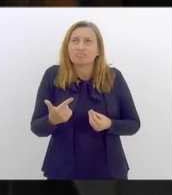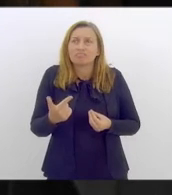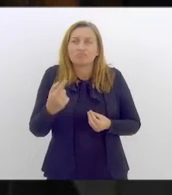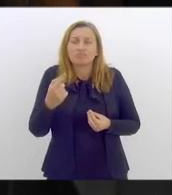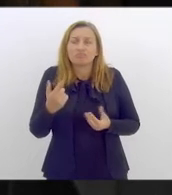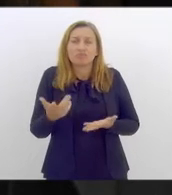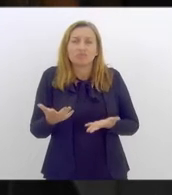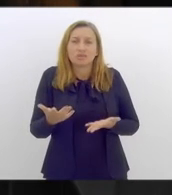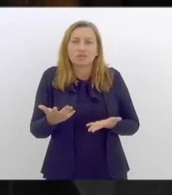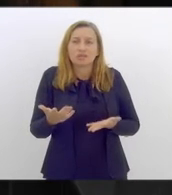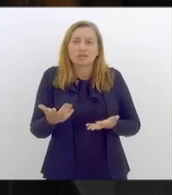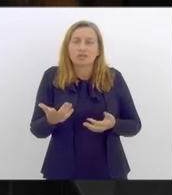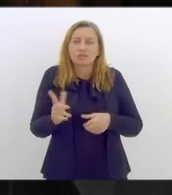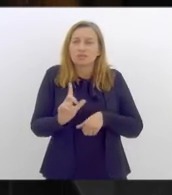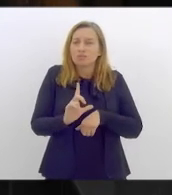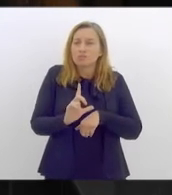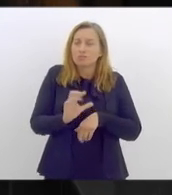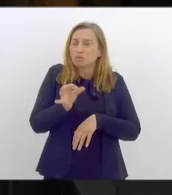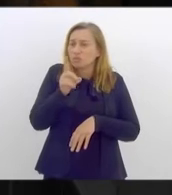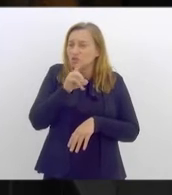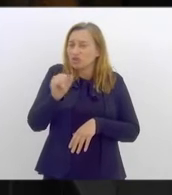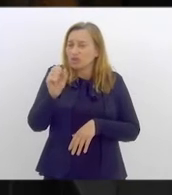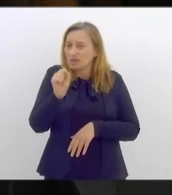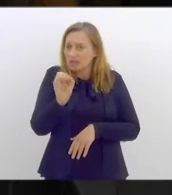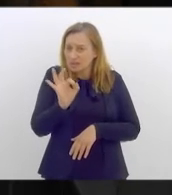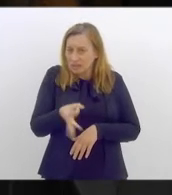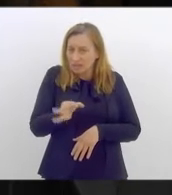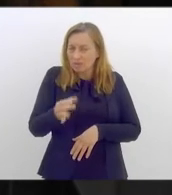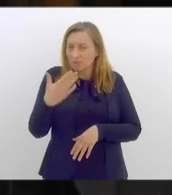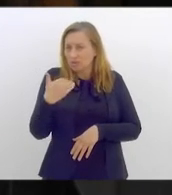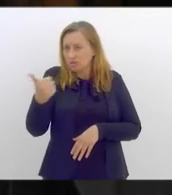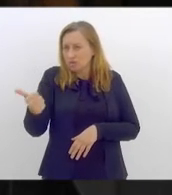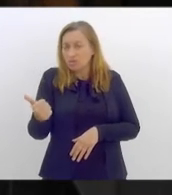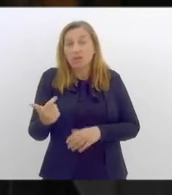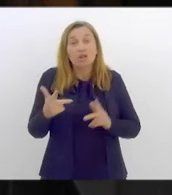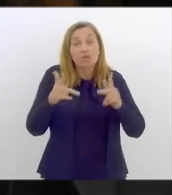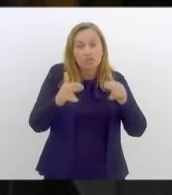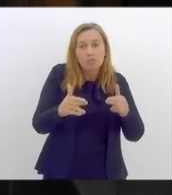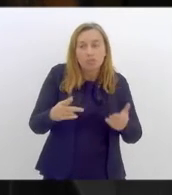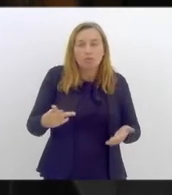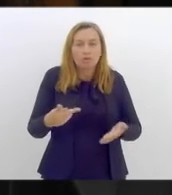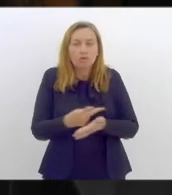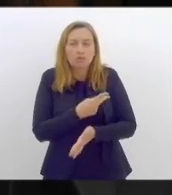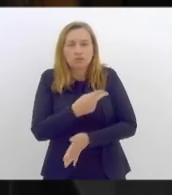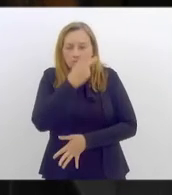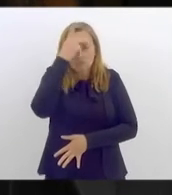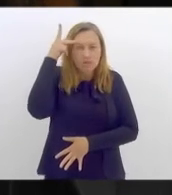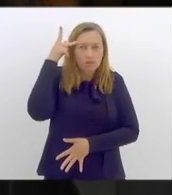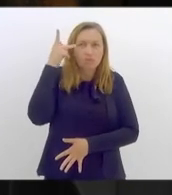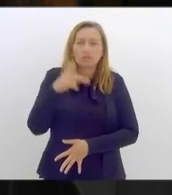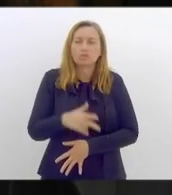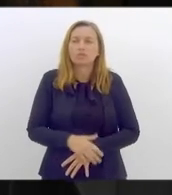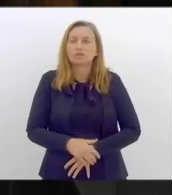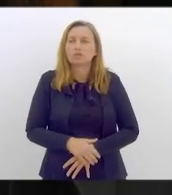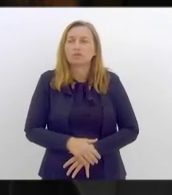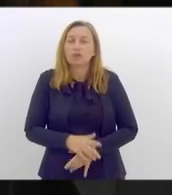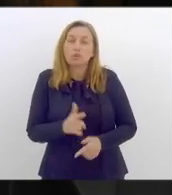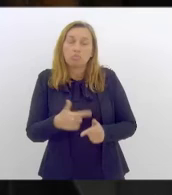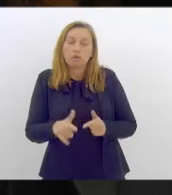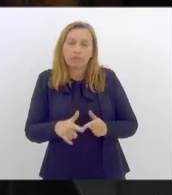mesma coisa acontece com pessoas acometidas de